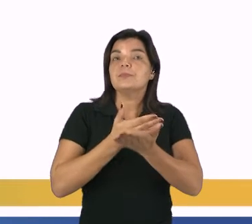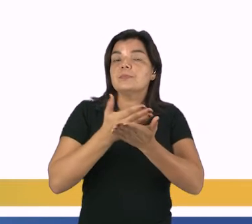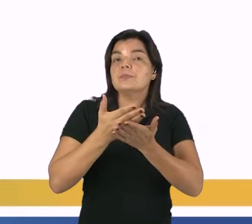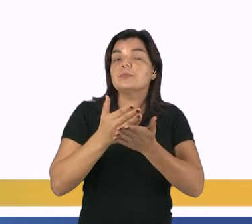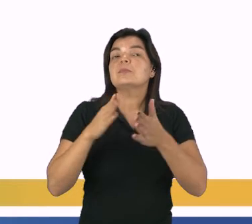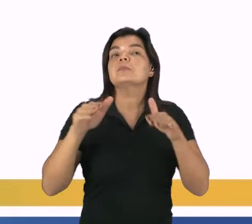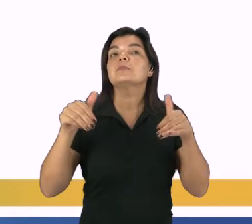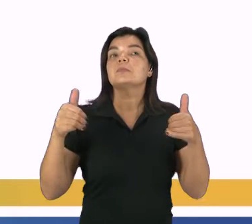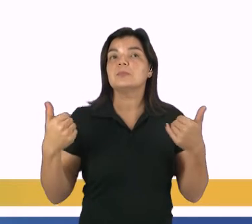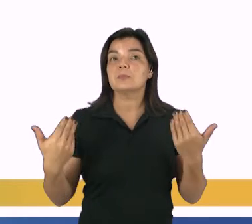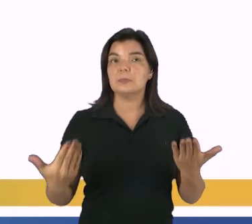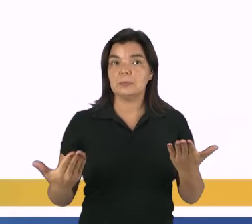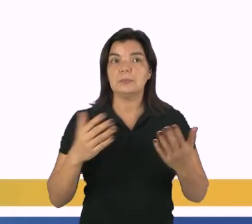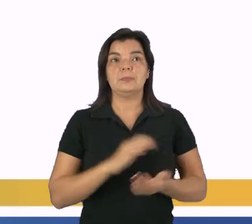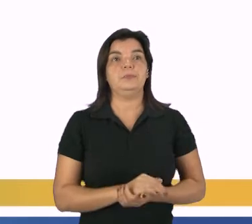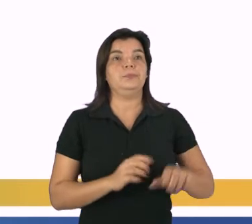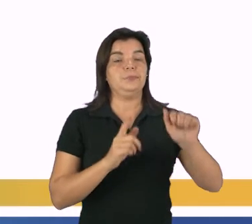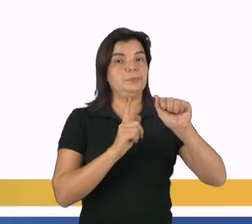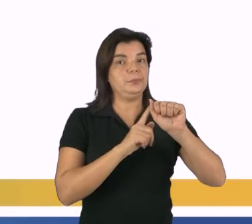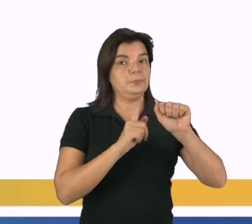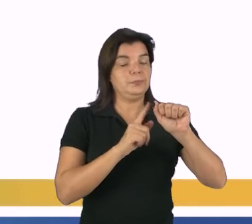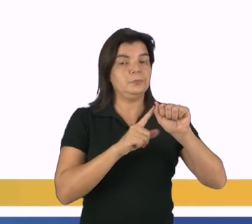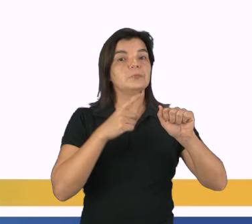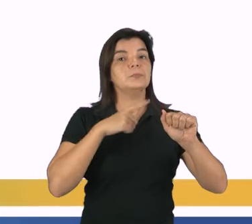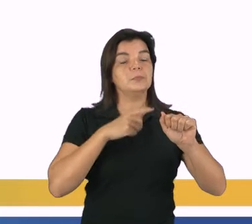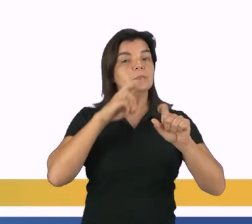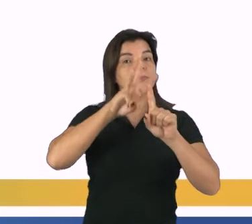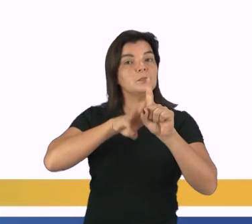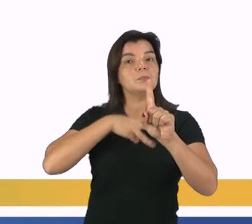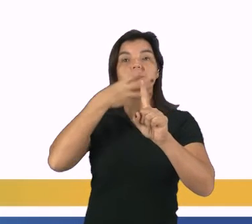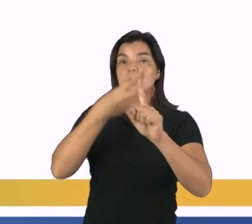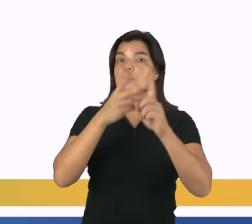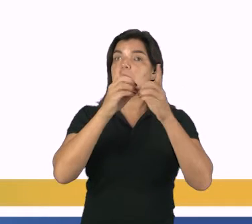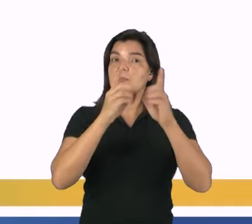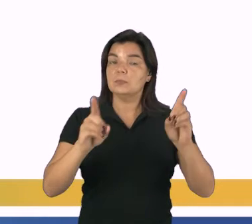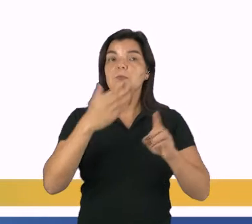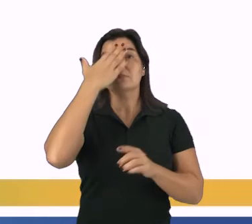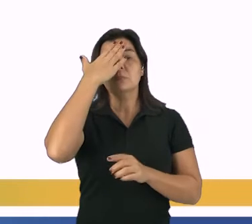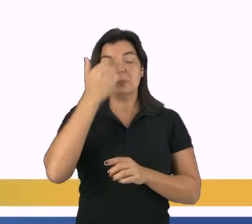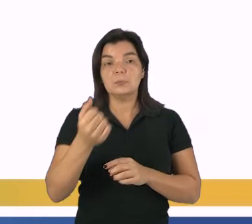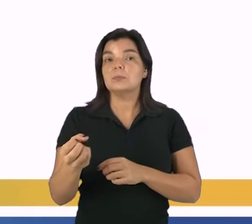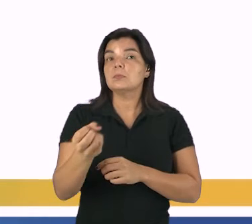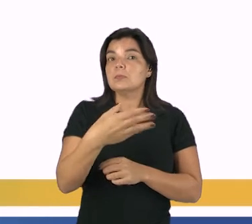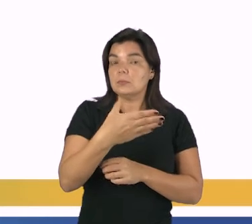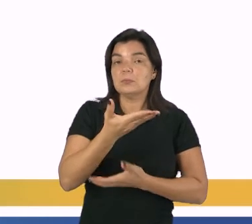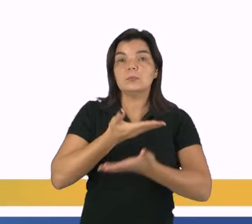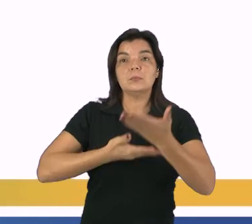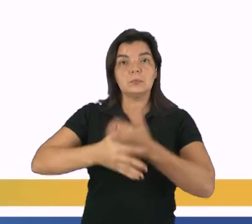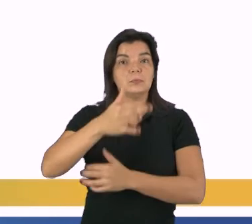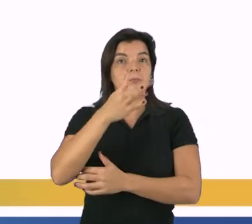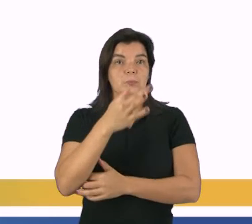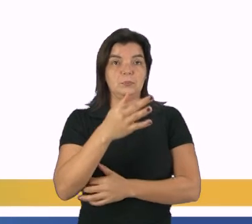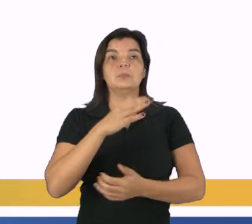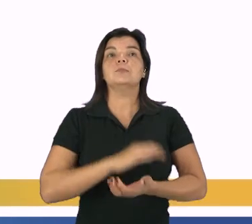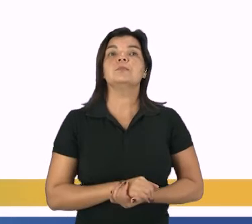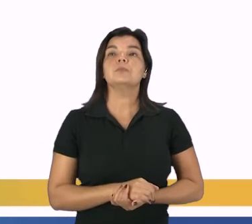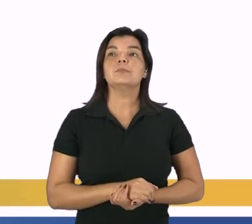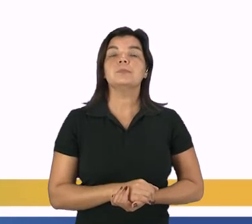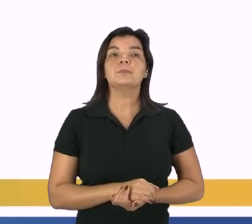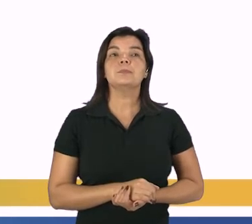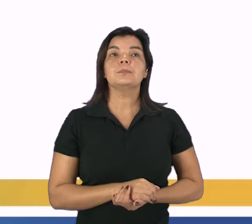distância d, a força de interação elétrica entre elas tem módulo igual a F. Tudo bem, isso a gente já